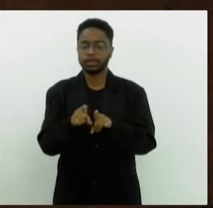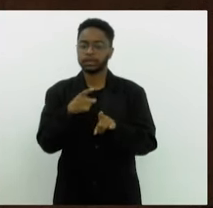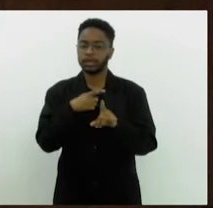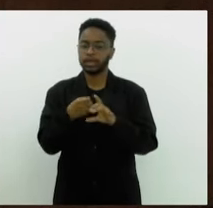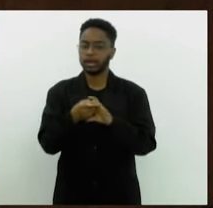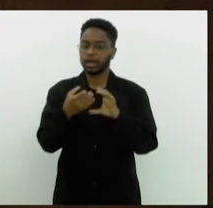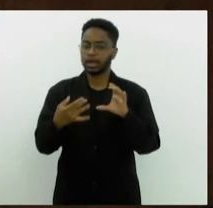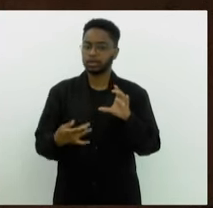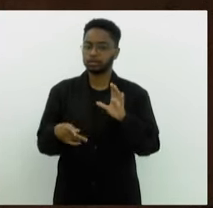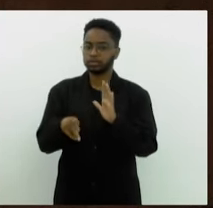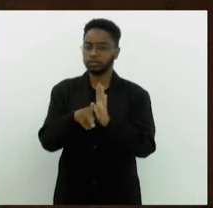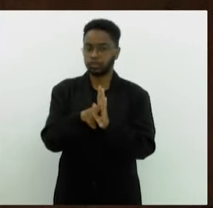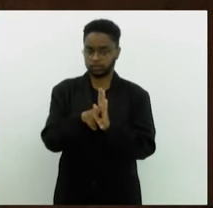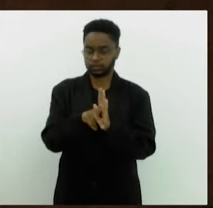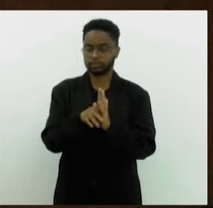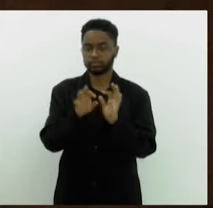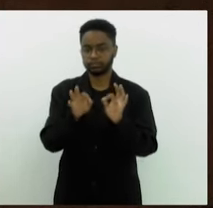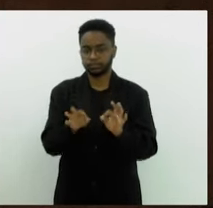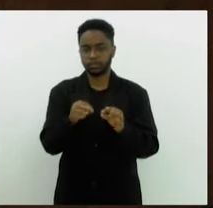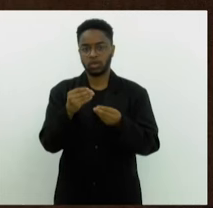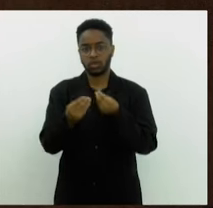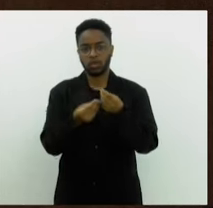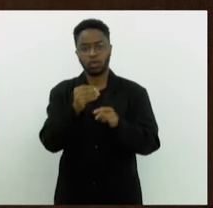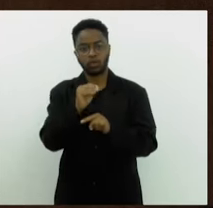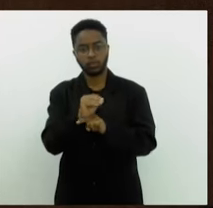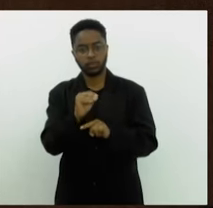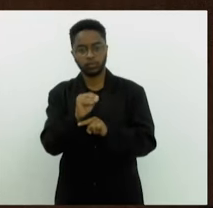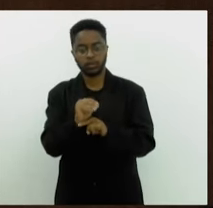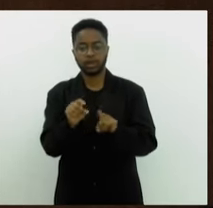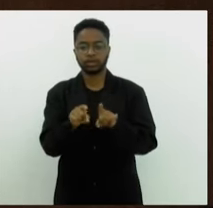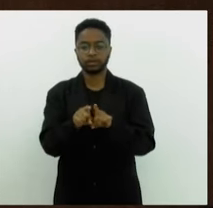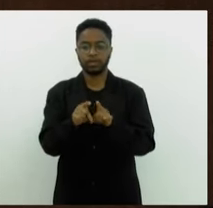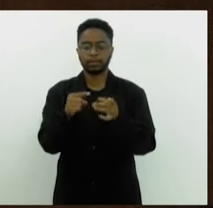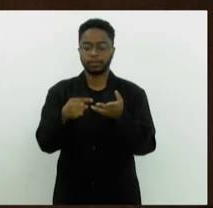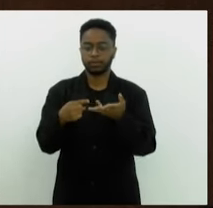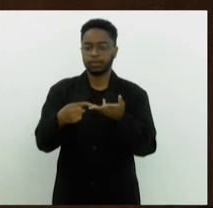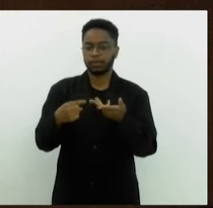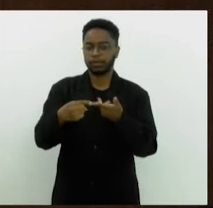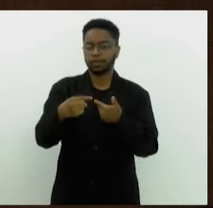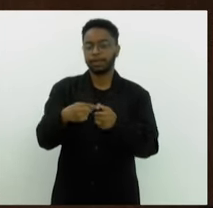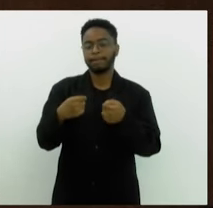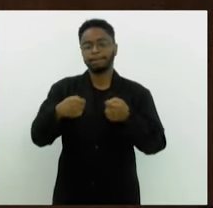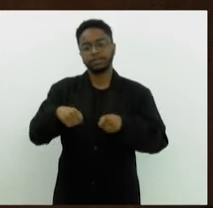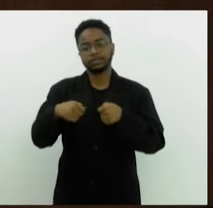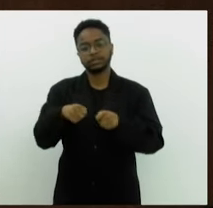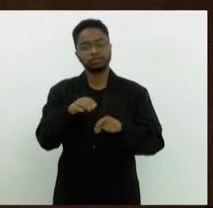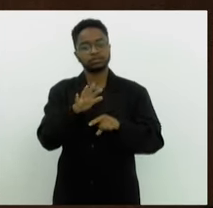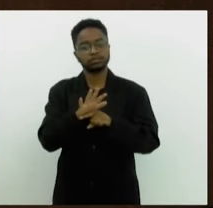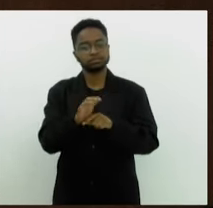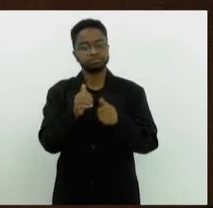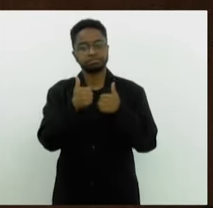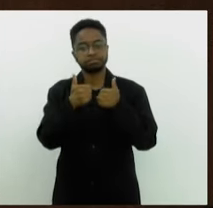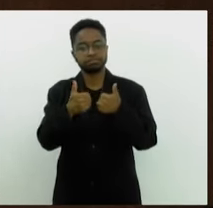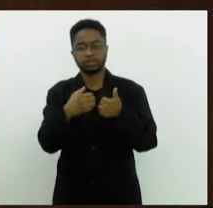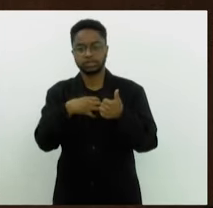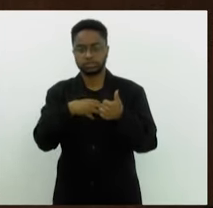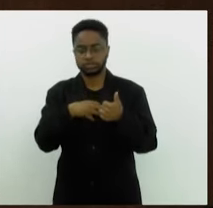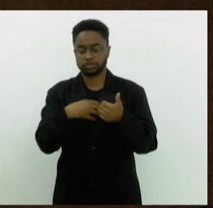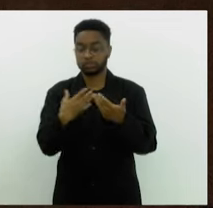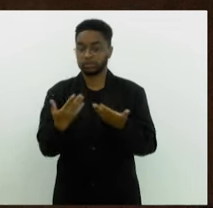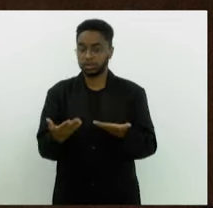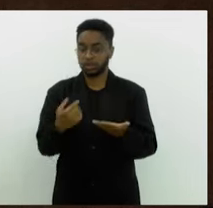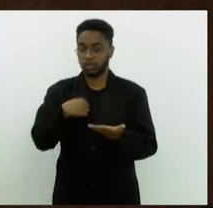características próprias, né, dos cuidados, com tudo que tem que ter para o seu bem-estar. Então, acredito que